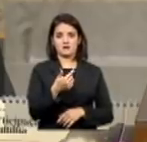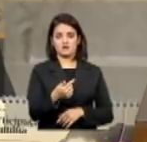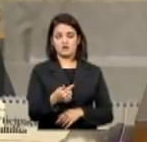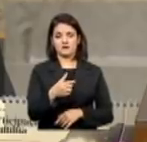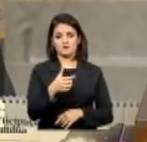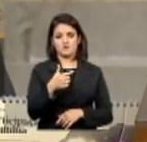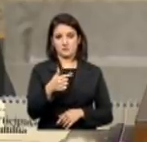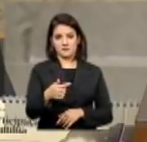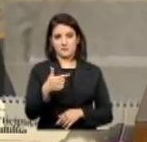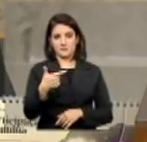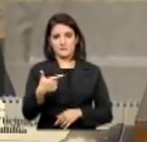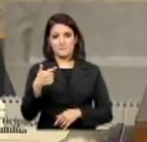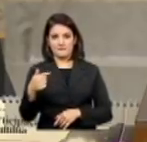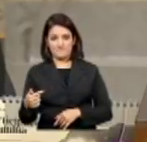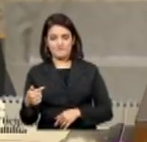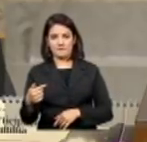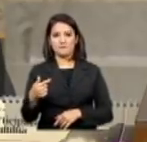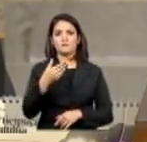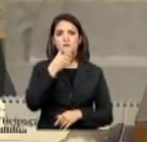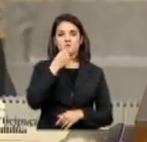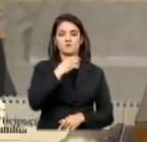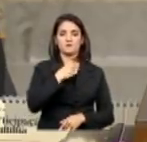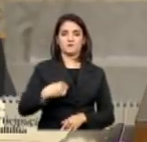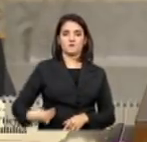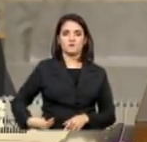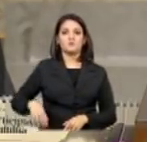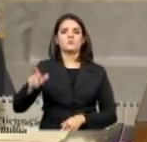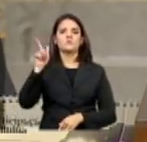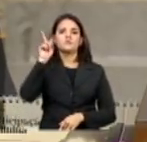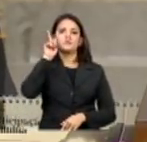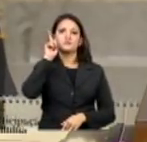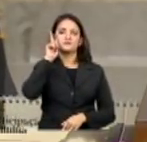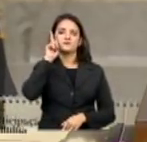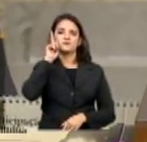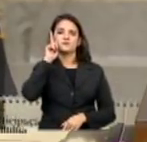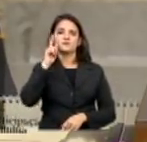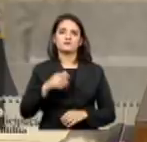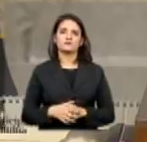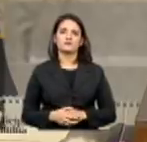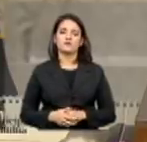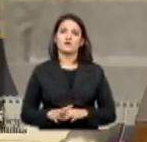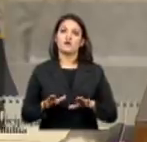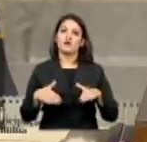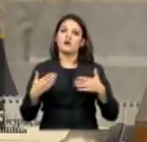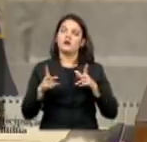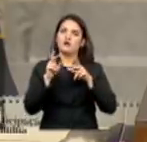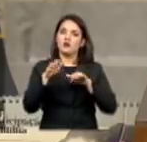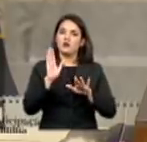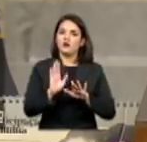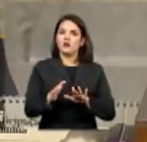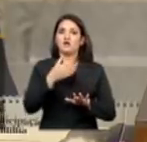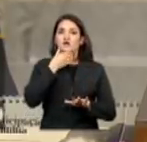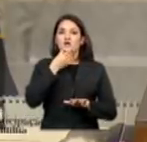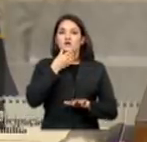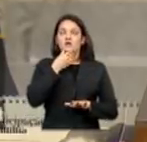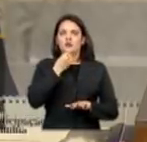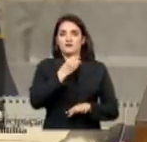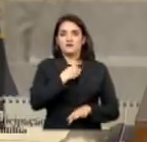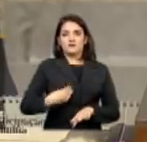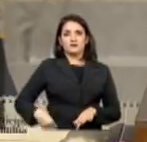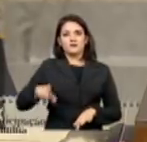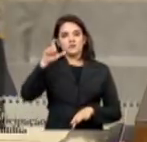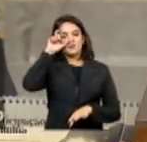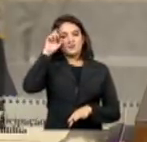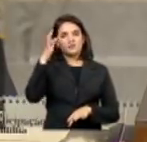sentido palavras do eminente ministro gilmar - todo modo conforme afirmado pelo ministro joaquim juca mento